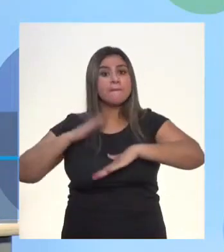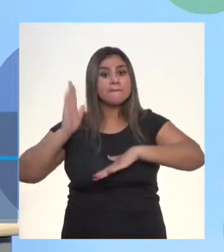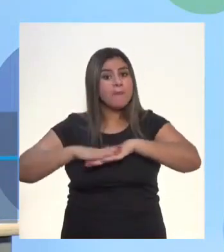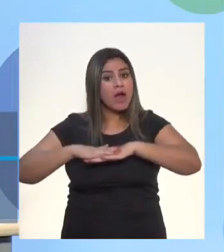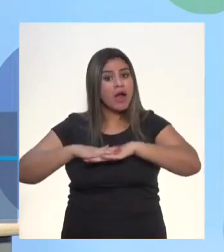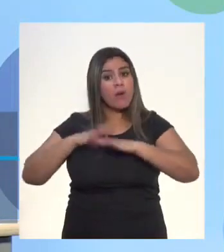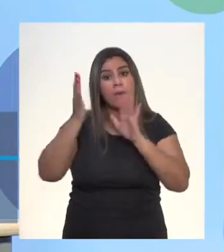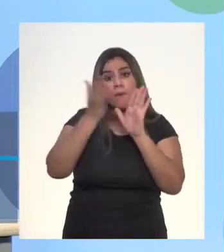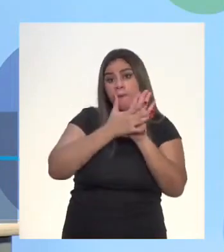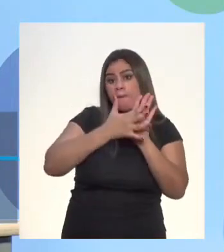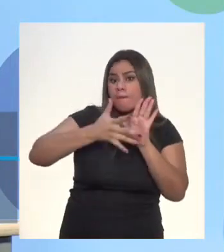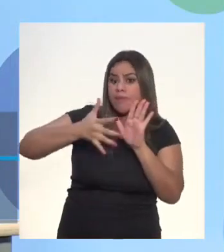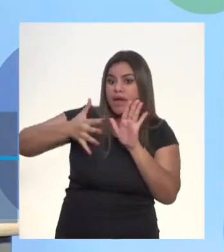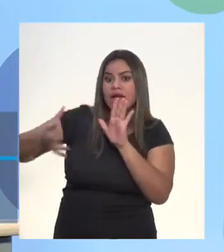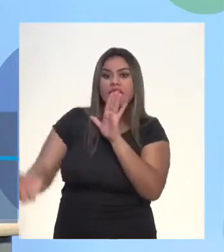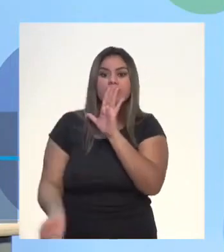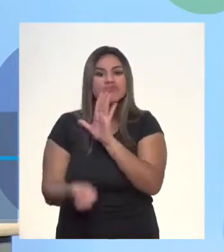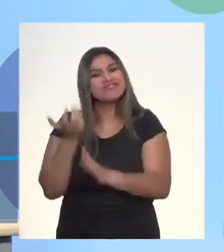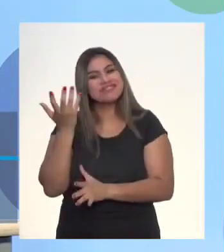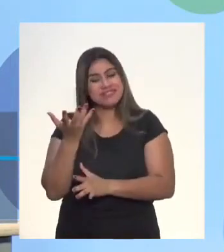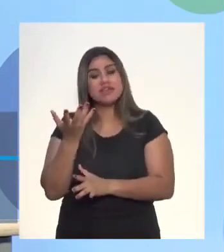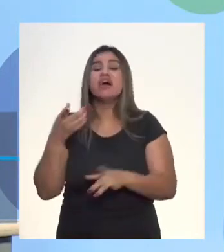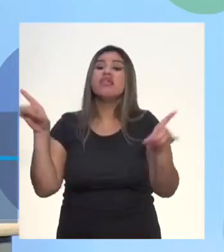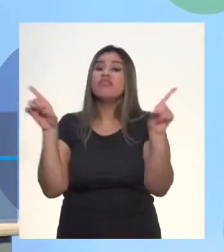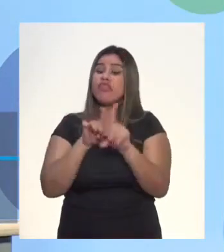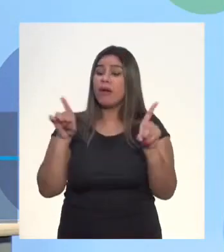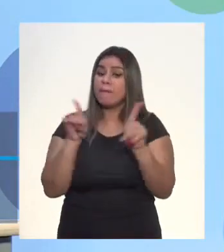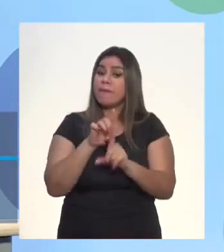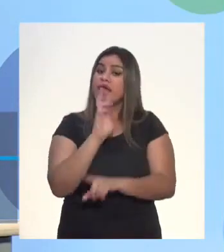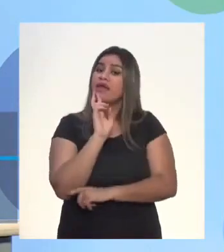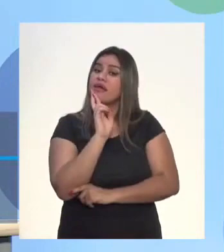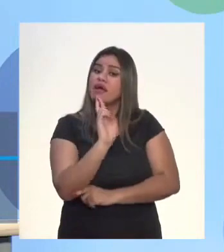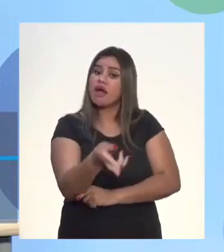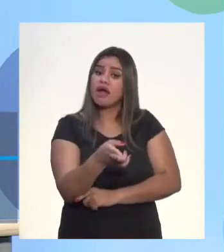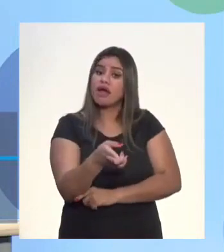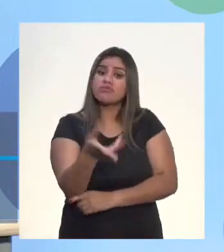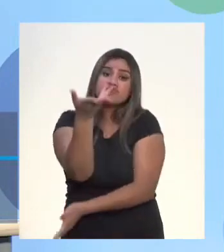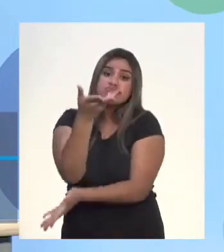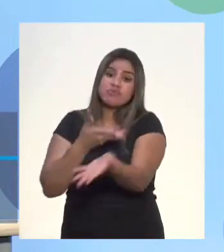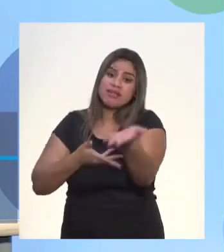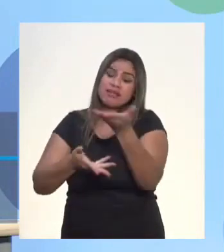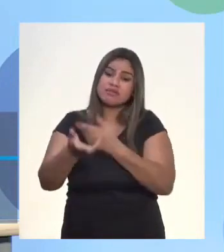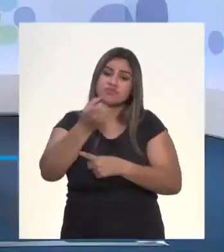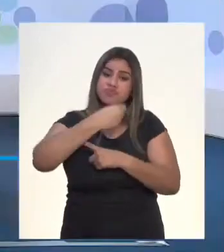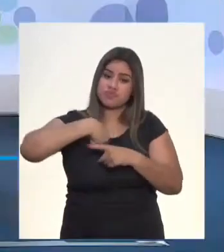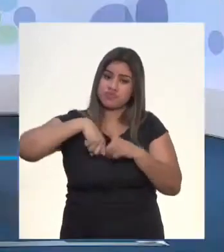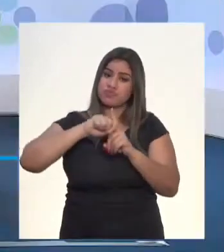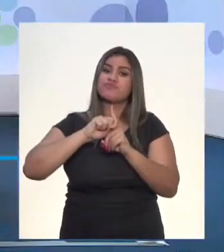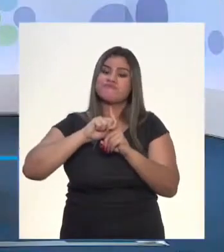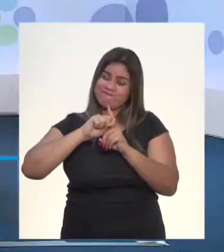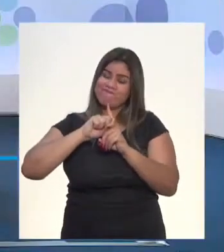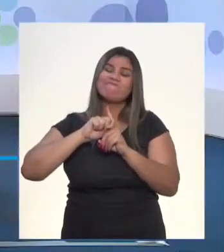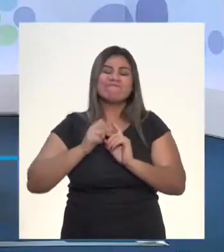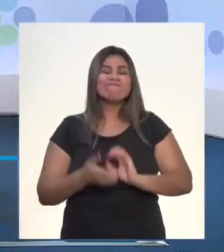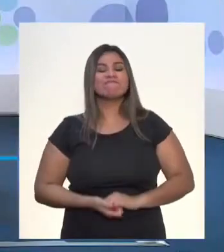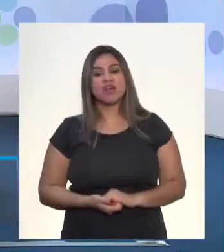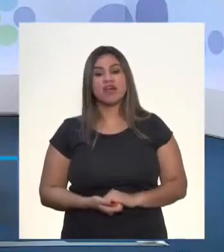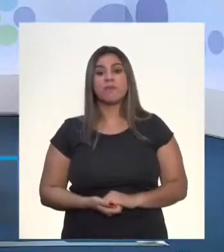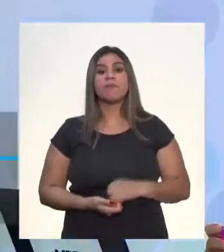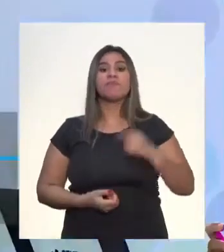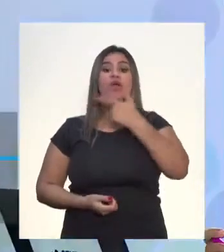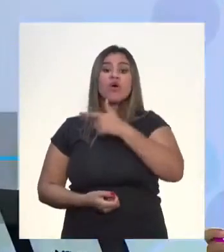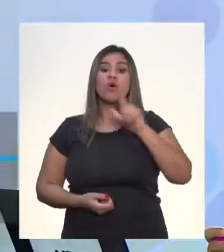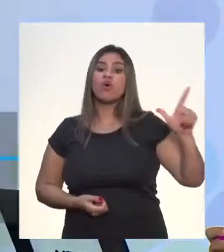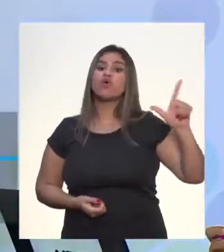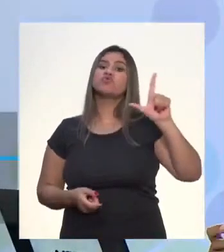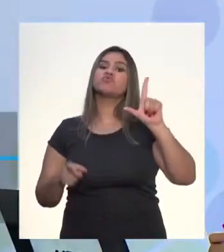uma época e também é resultado, né, das relações sociais. Uma coisa que também eu